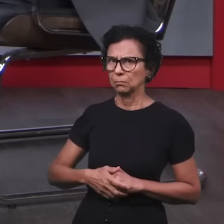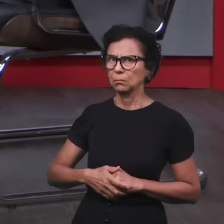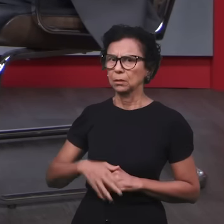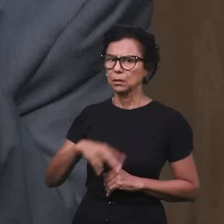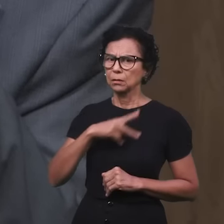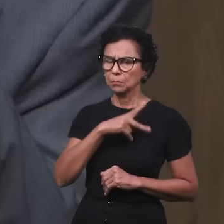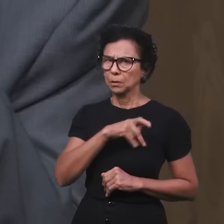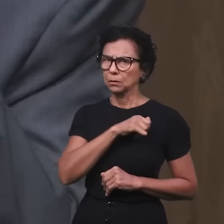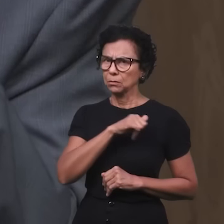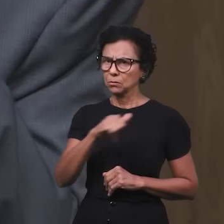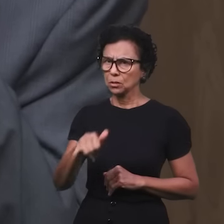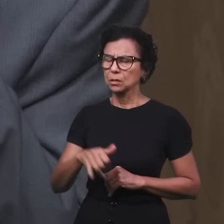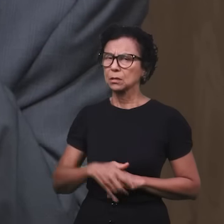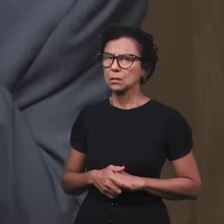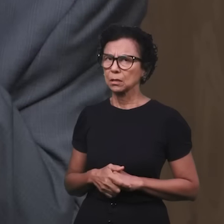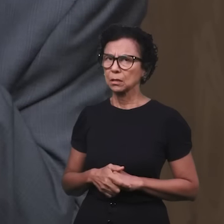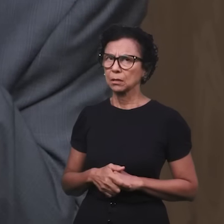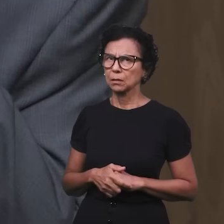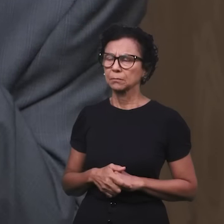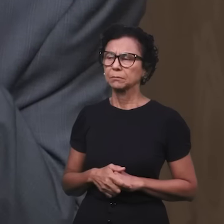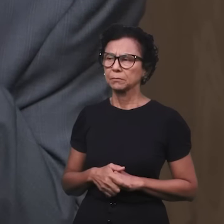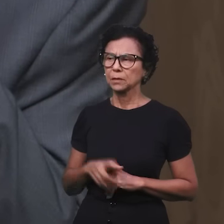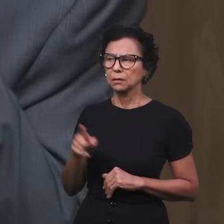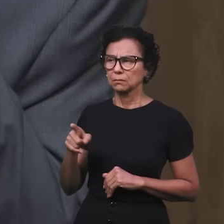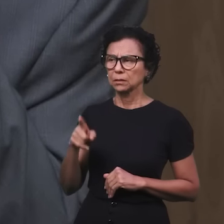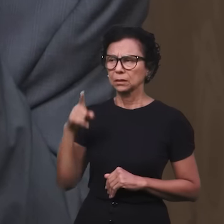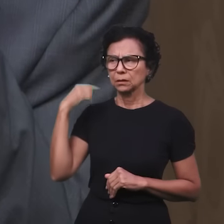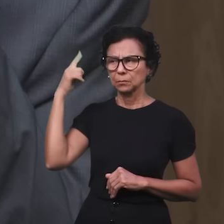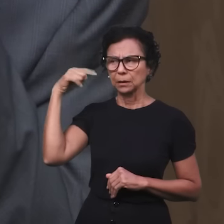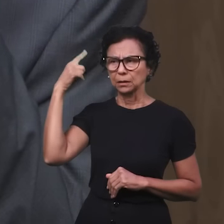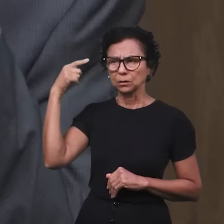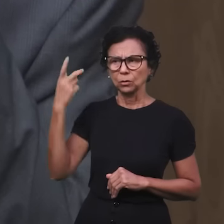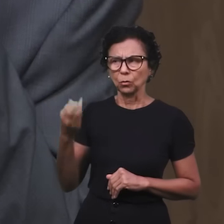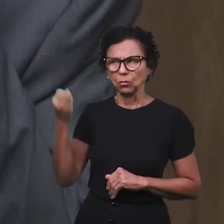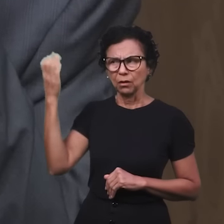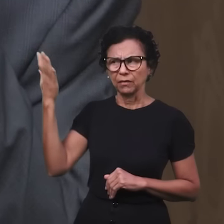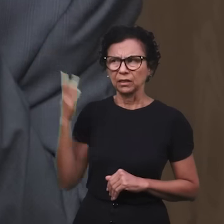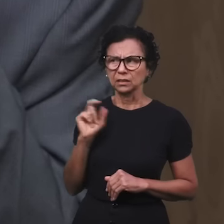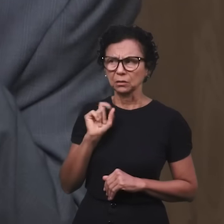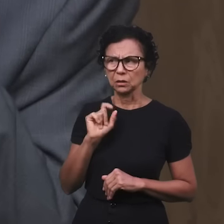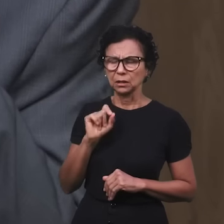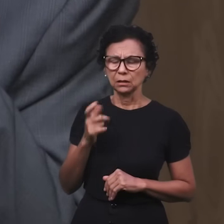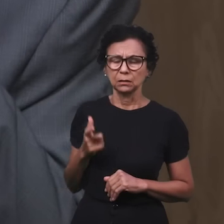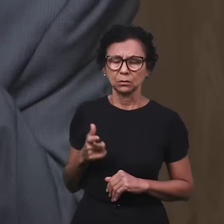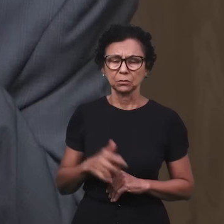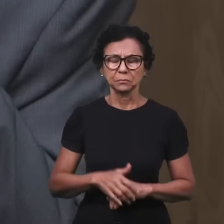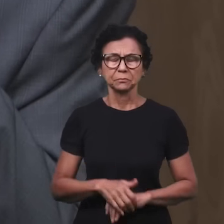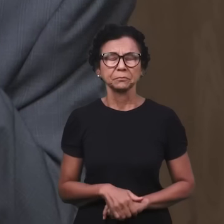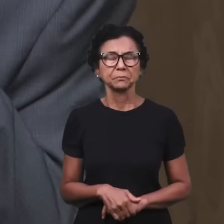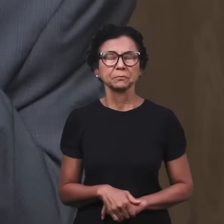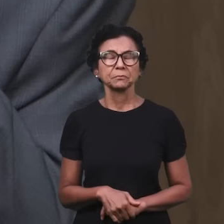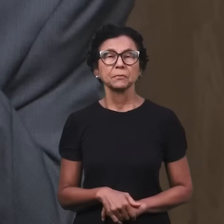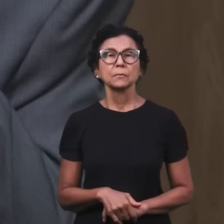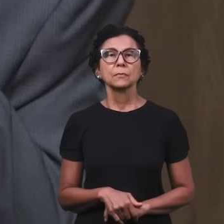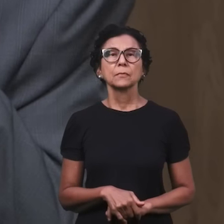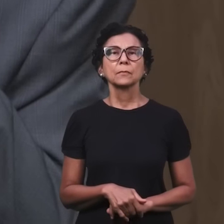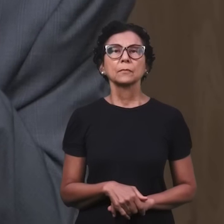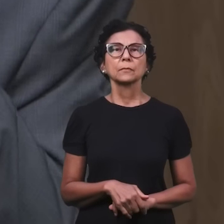parece delírio. Isso é muito interessante nessa colocação que a gente vê no livro